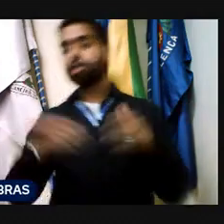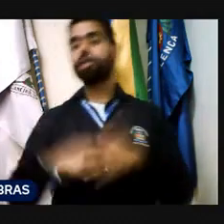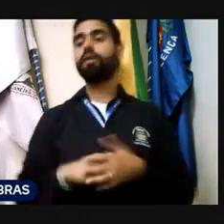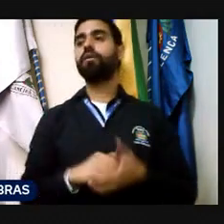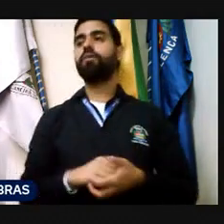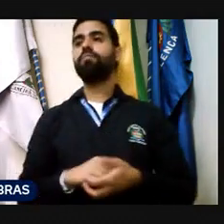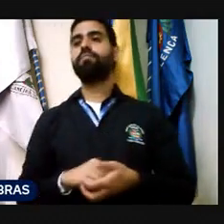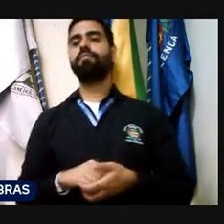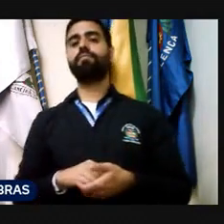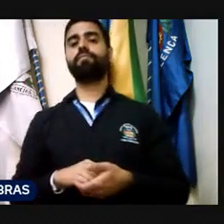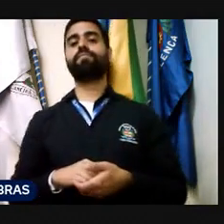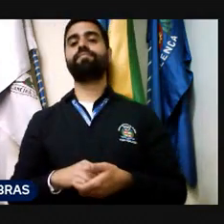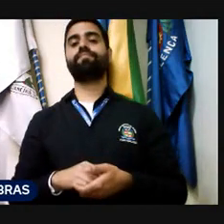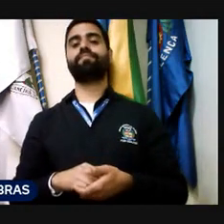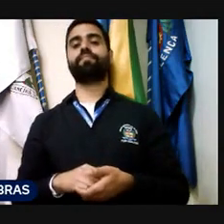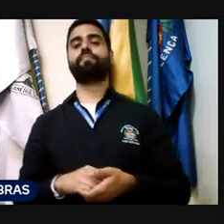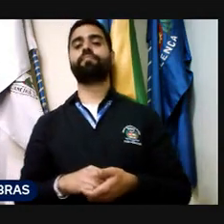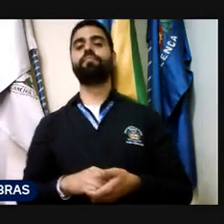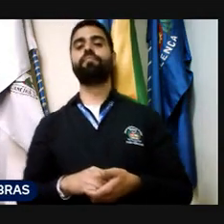pontes. Eu volto a dizer,